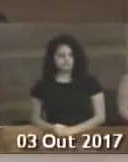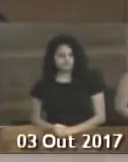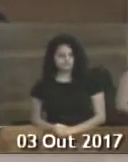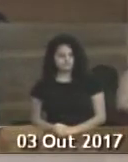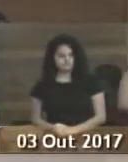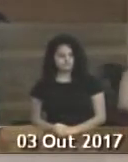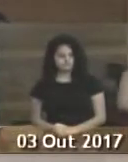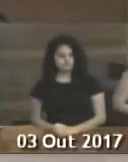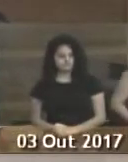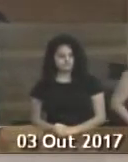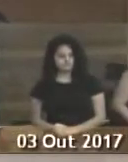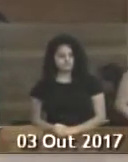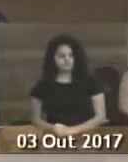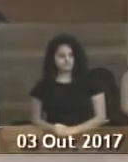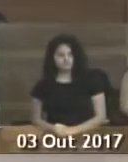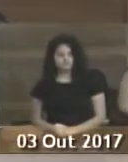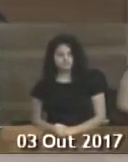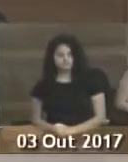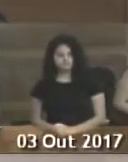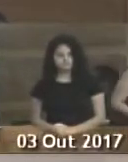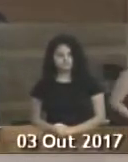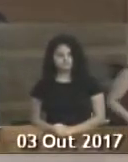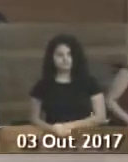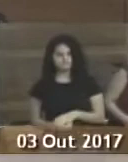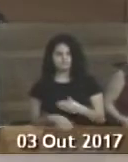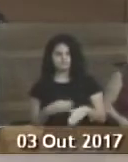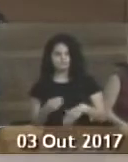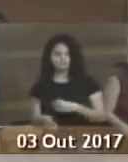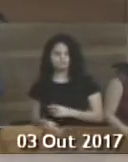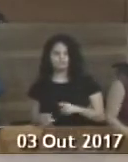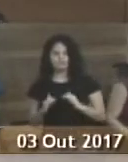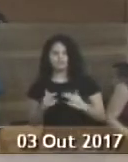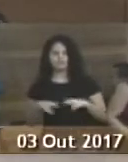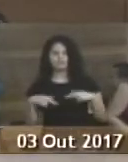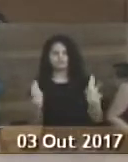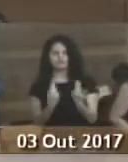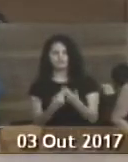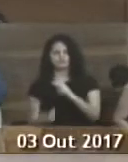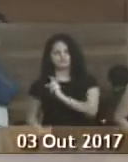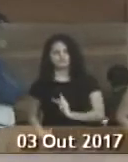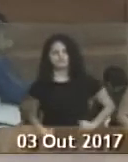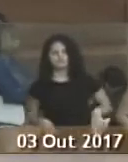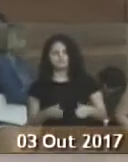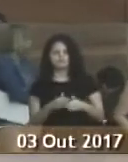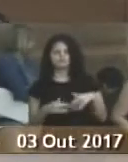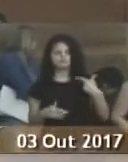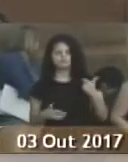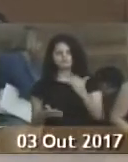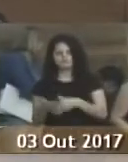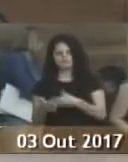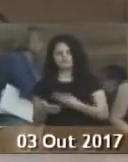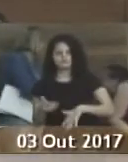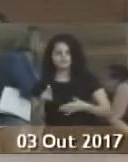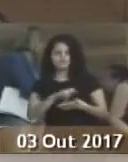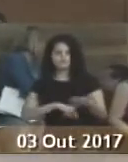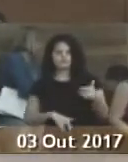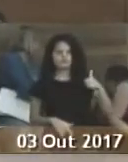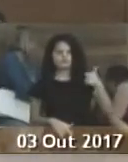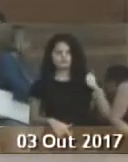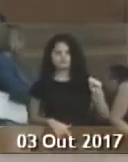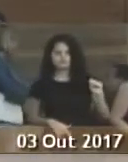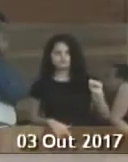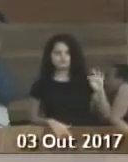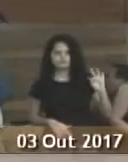versículo 14 a 15. Dando continuidade à sessão, o senhor presidente solicitou o segundo secretário que procedesse à leitura da ata das